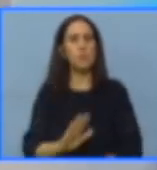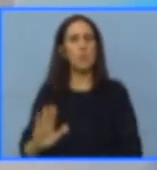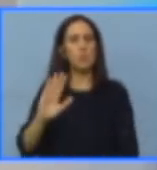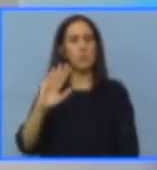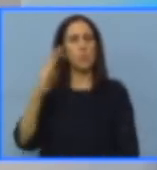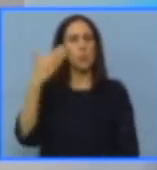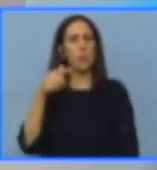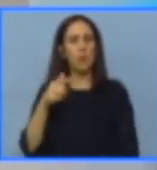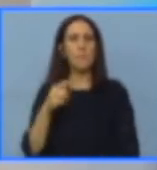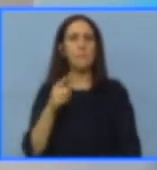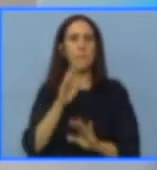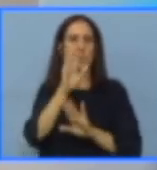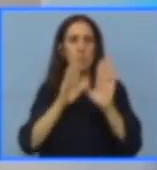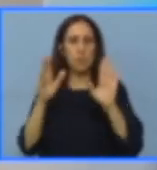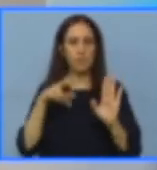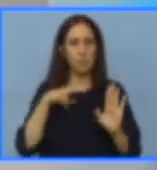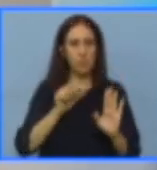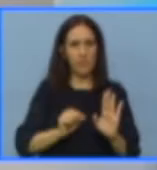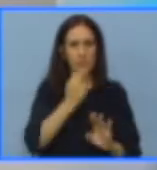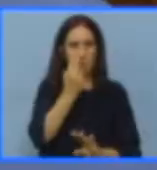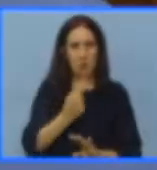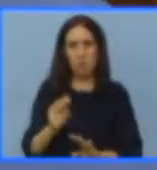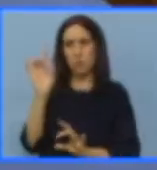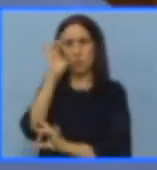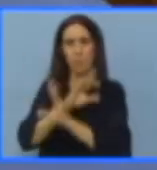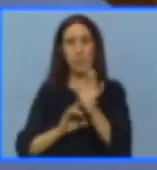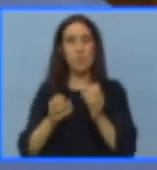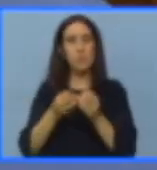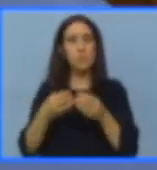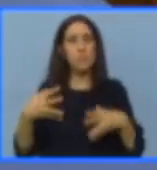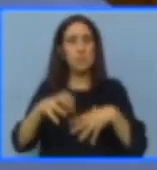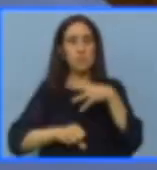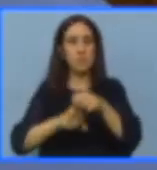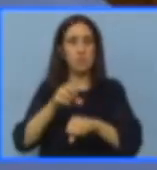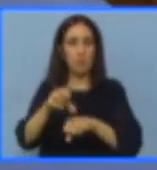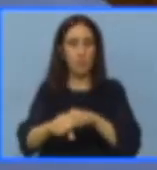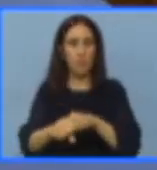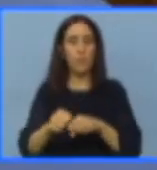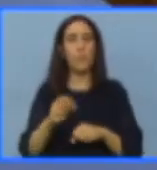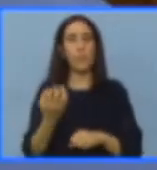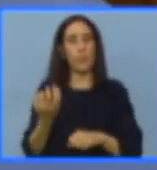da arte portuguesa, da europeia e da expansão. E, por conseguinte, quer em qualquer desses domínios,